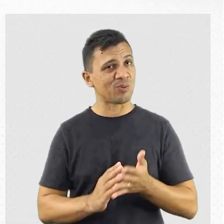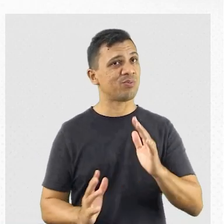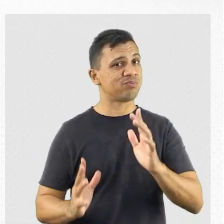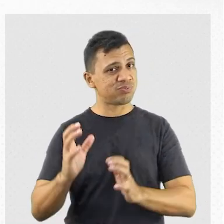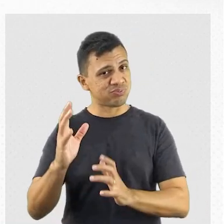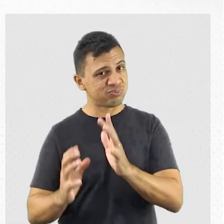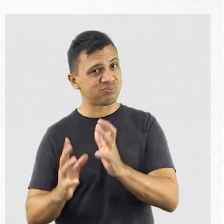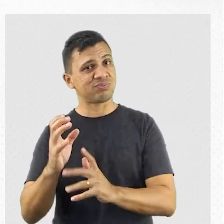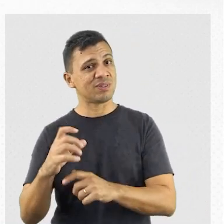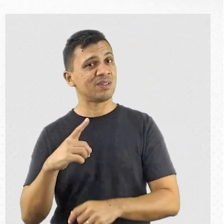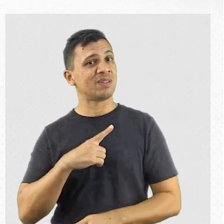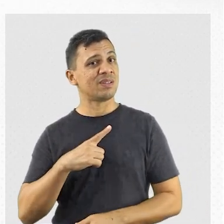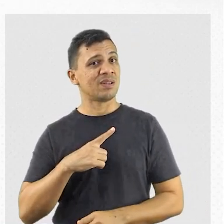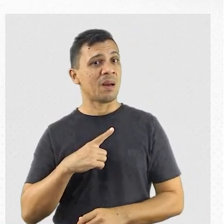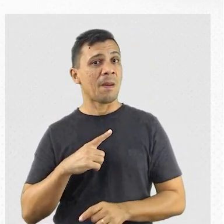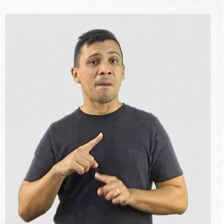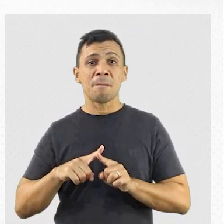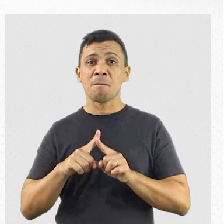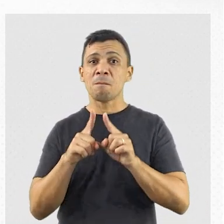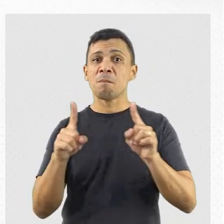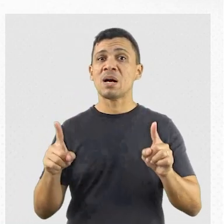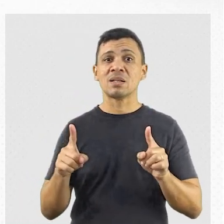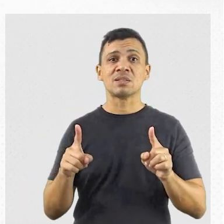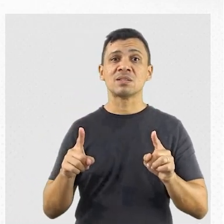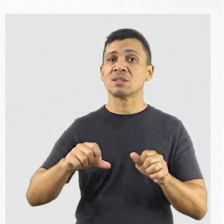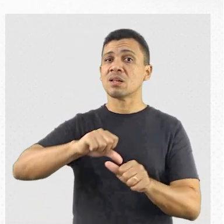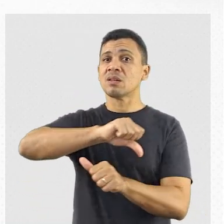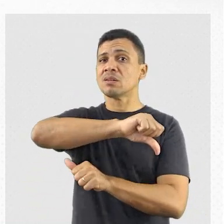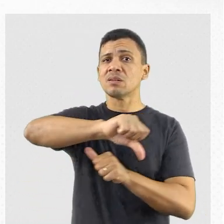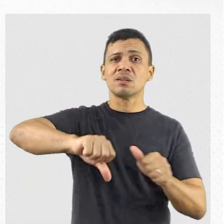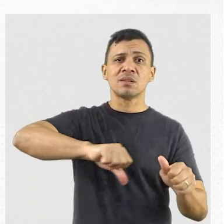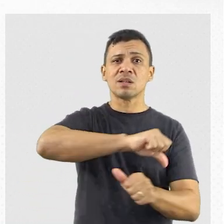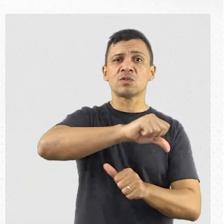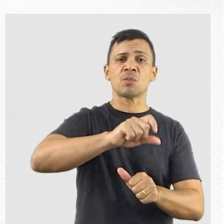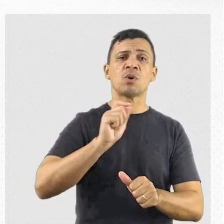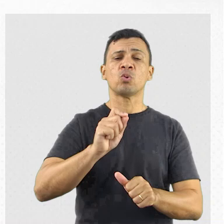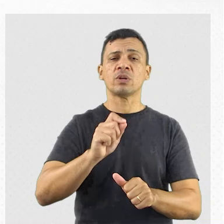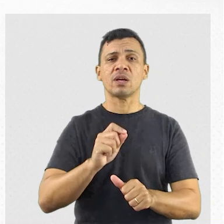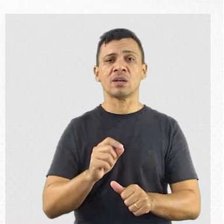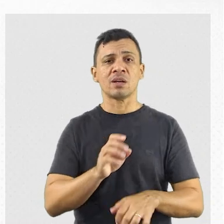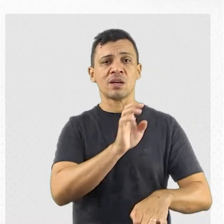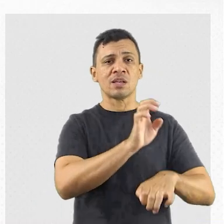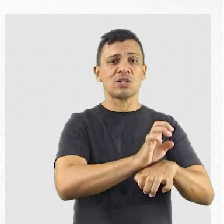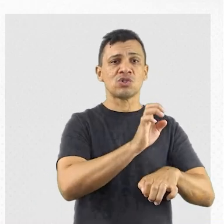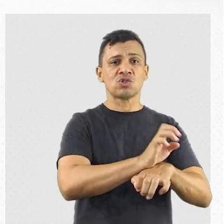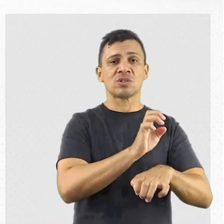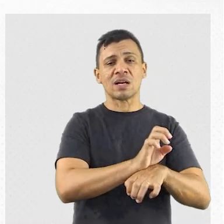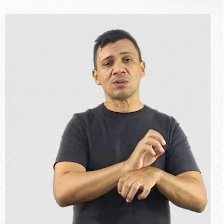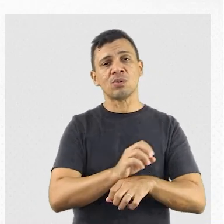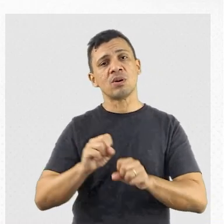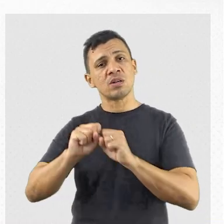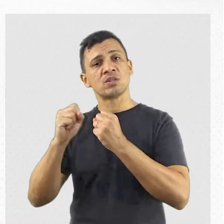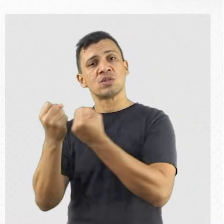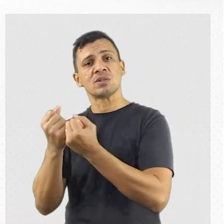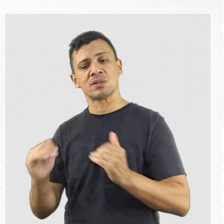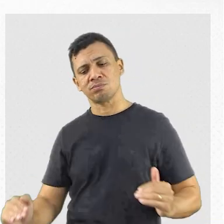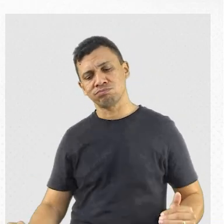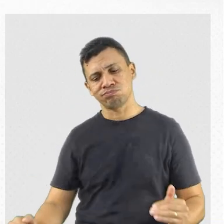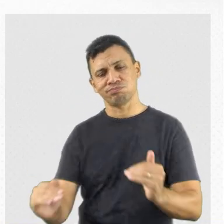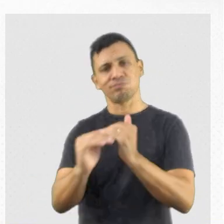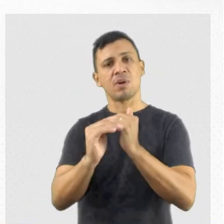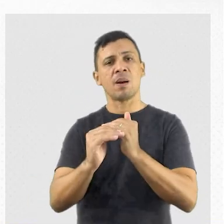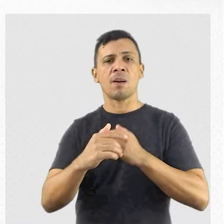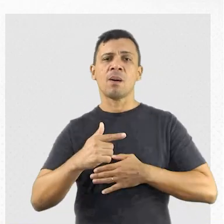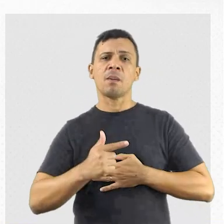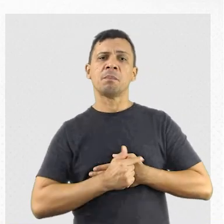vai existir uma força predominante que vai ser exercida e que vai, de forma constante, tentar determinar a vida e o